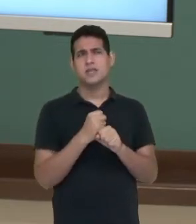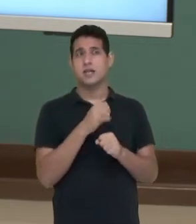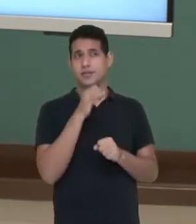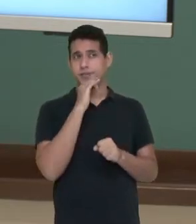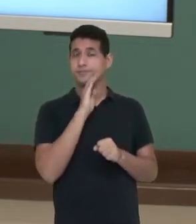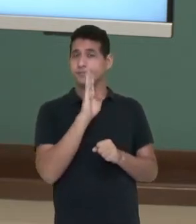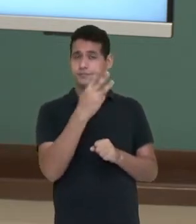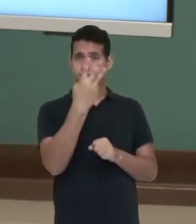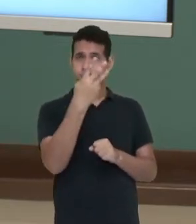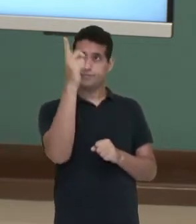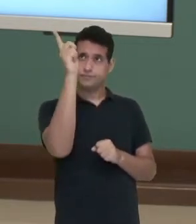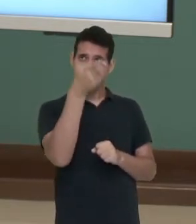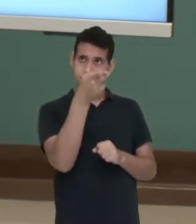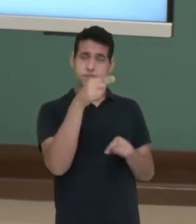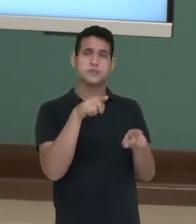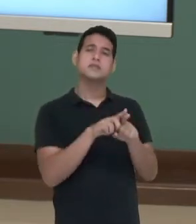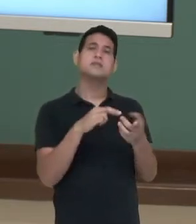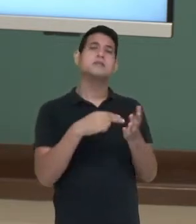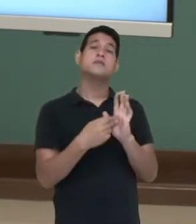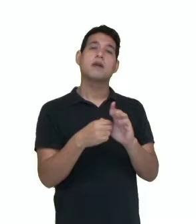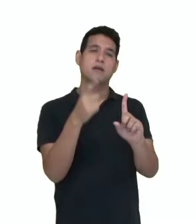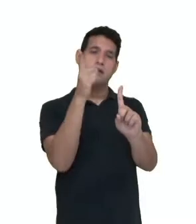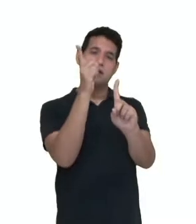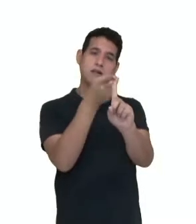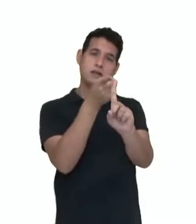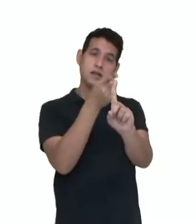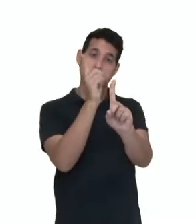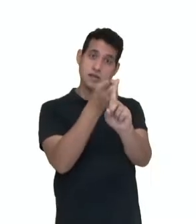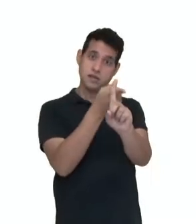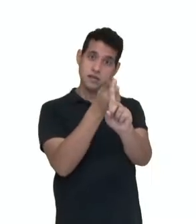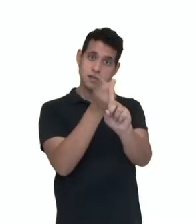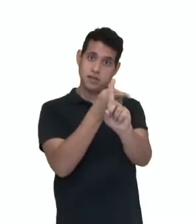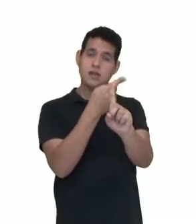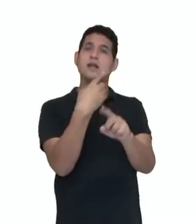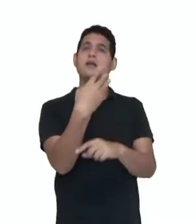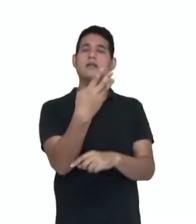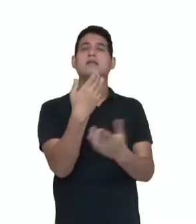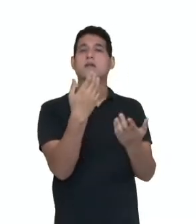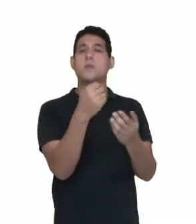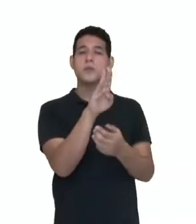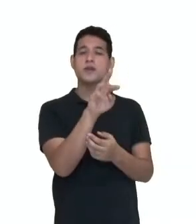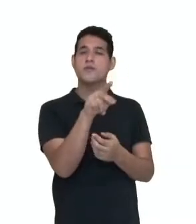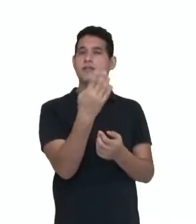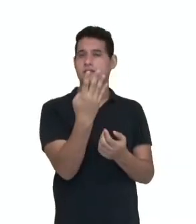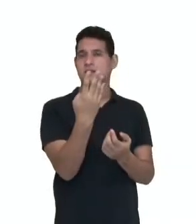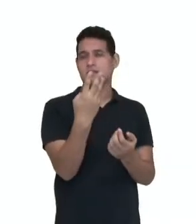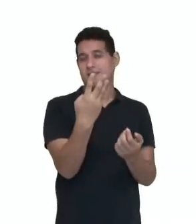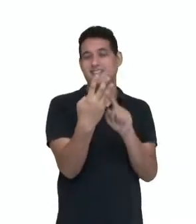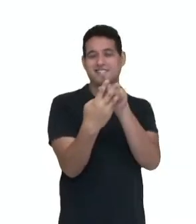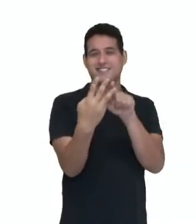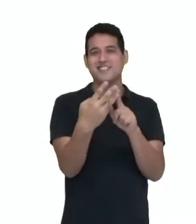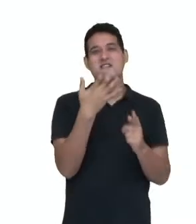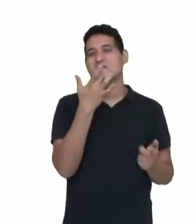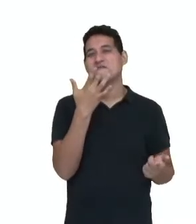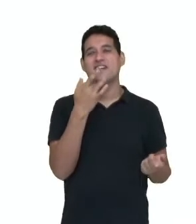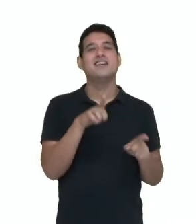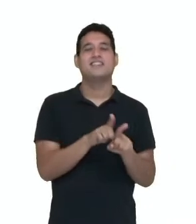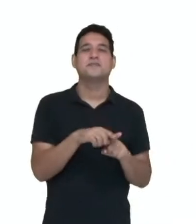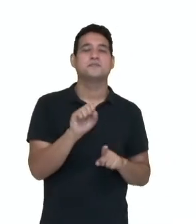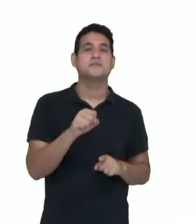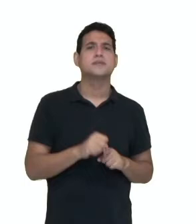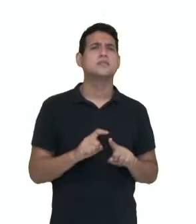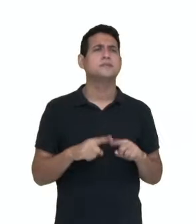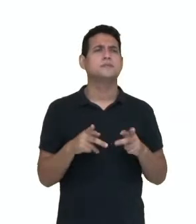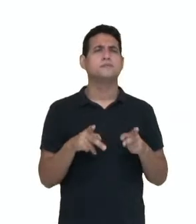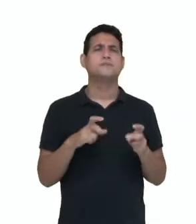Cortou no 3, então nós temos o quê? O b igual a 3. Fica muito fácil daí. E